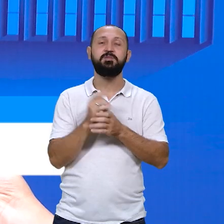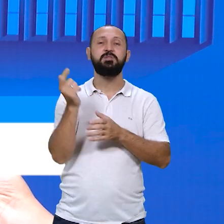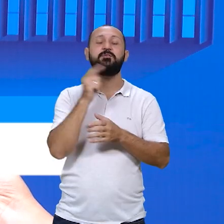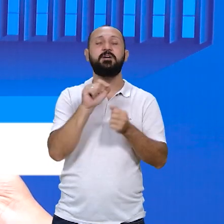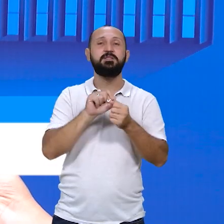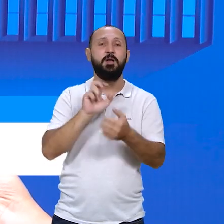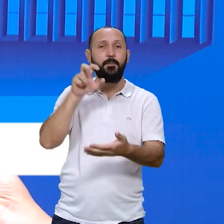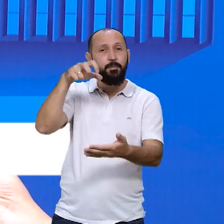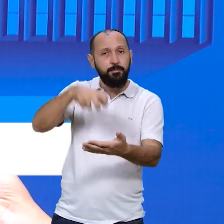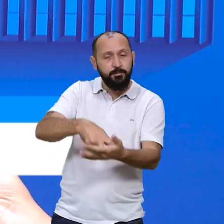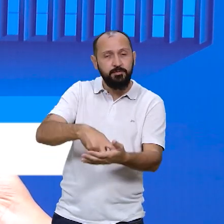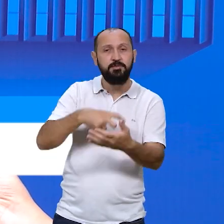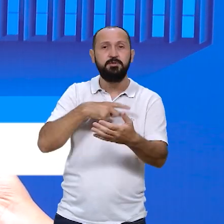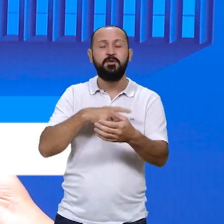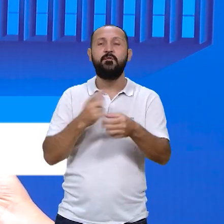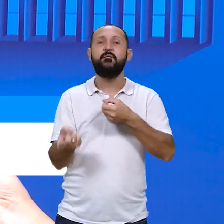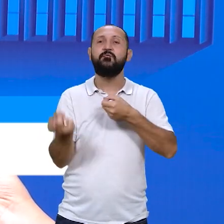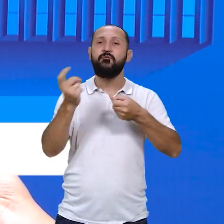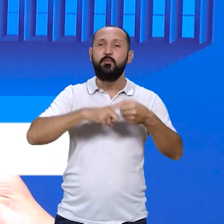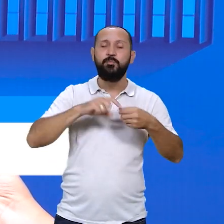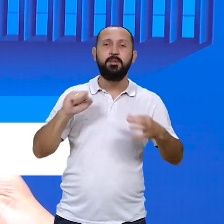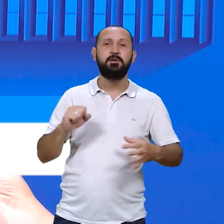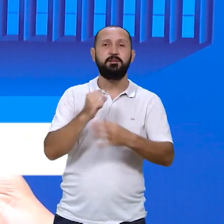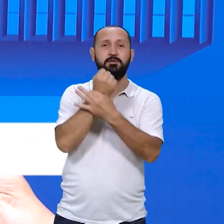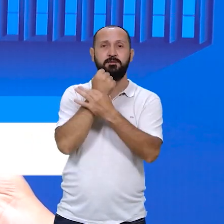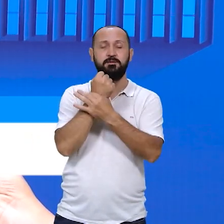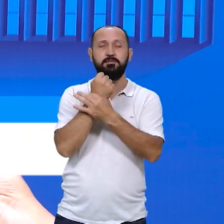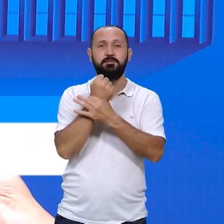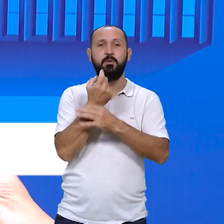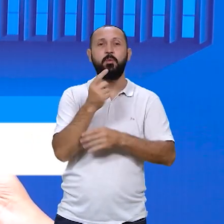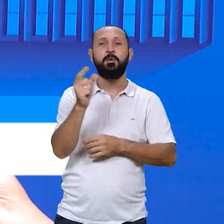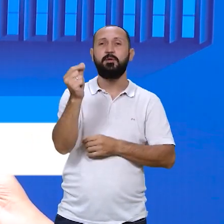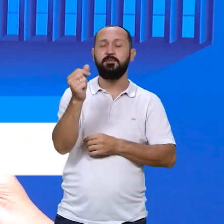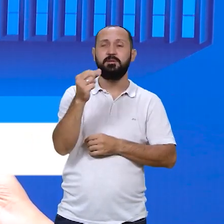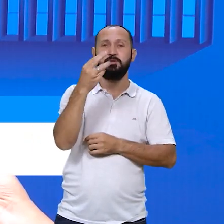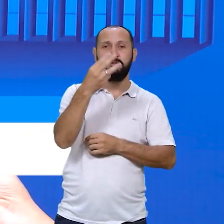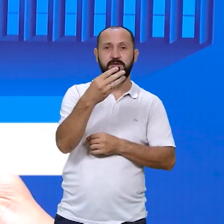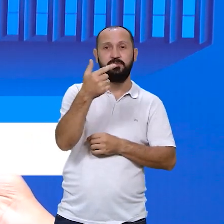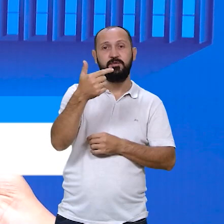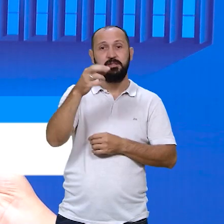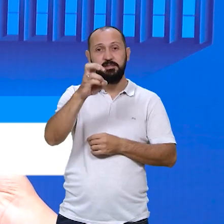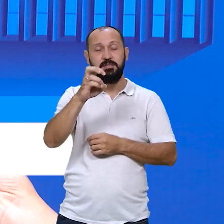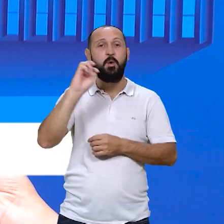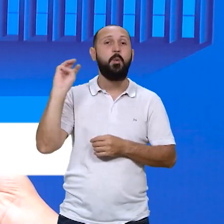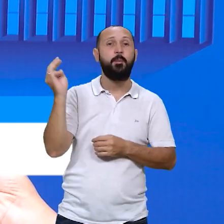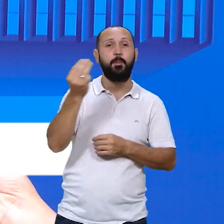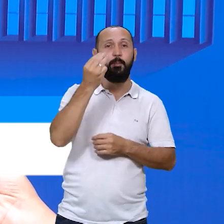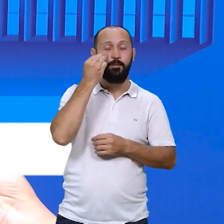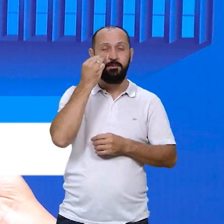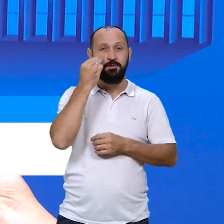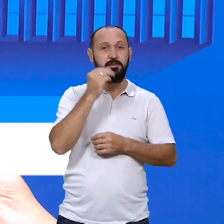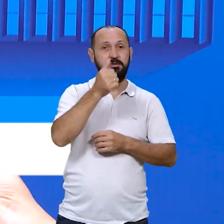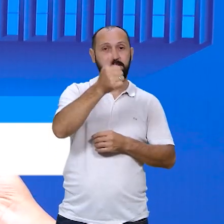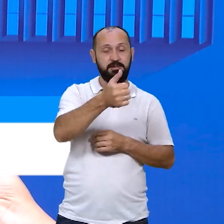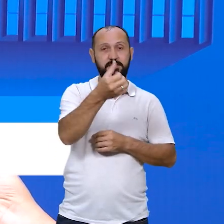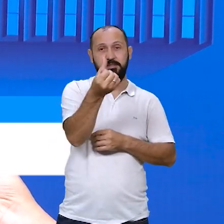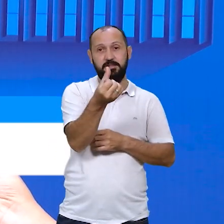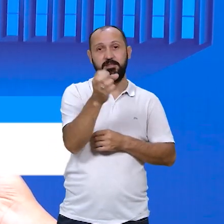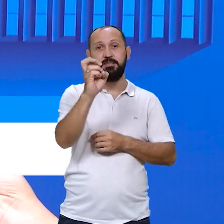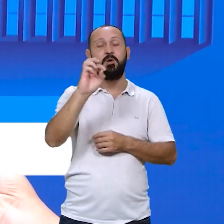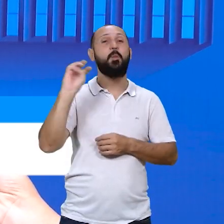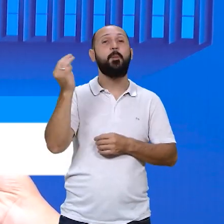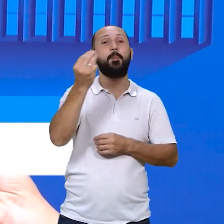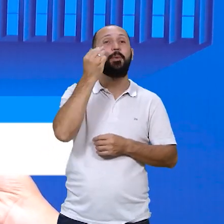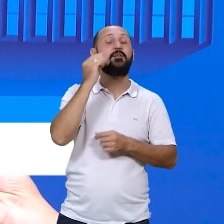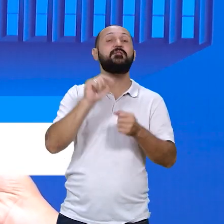e mais do que isso, além de puni-la, fazer o resgate das garantias, uma no valor de 325 milhões de reais